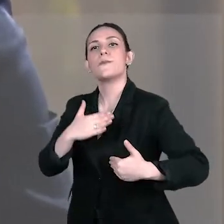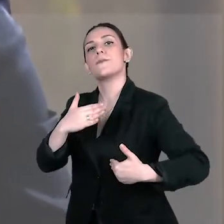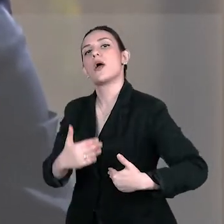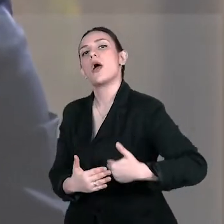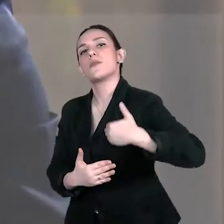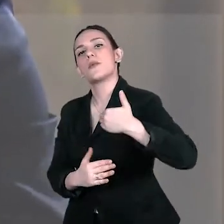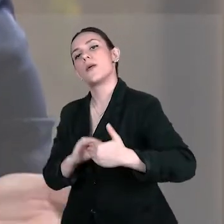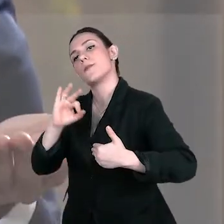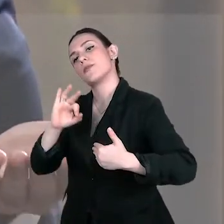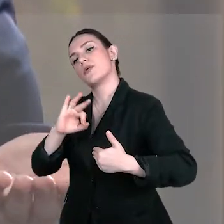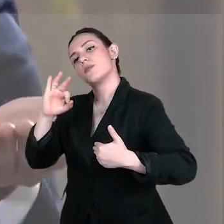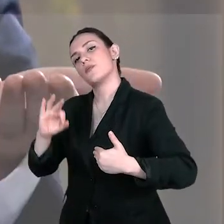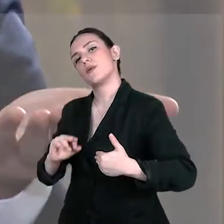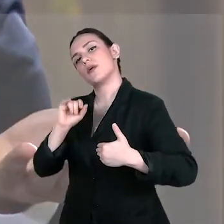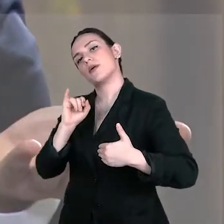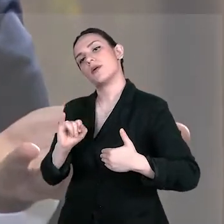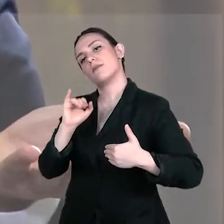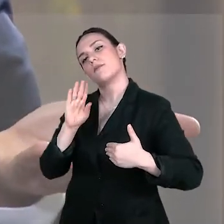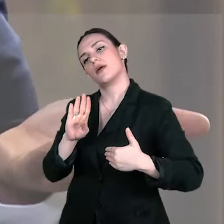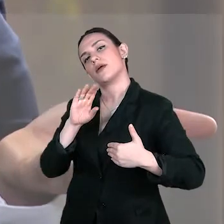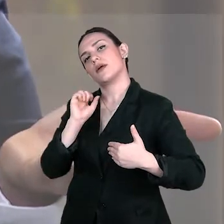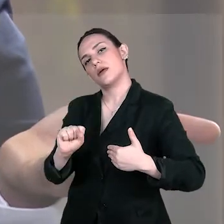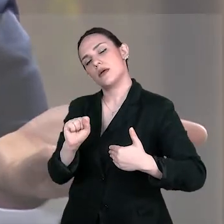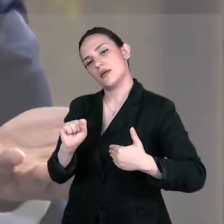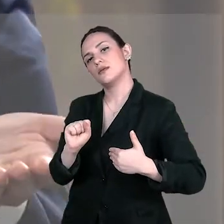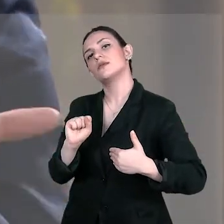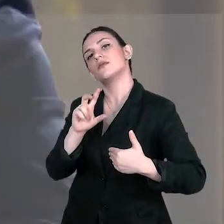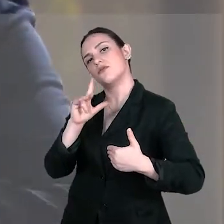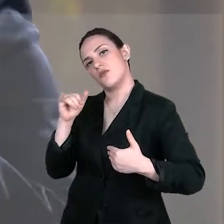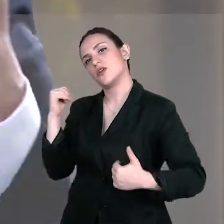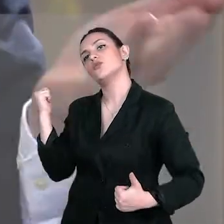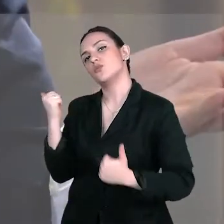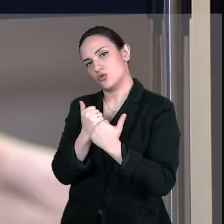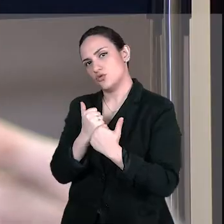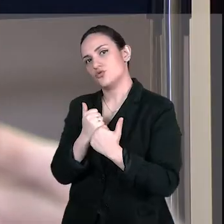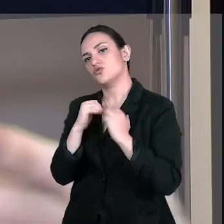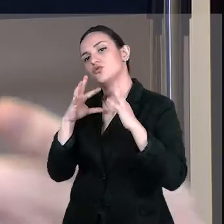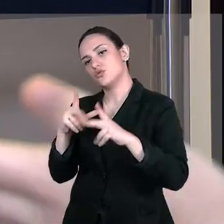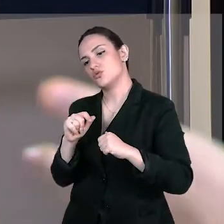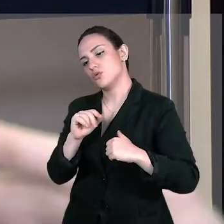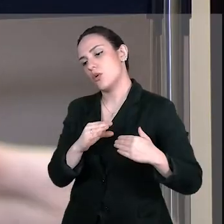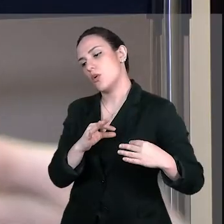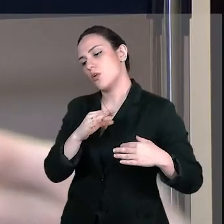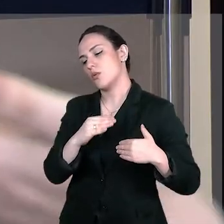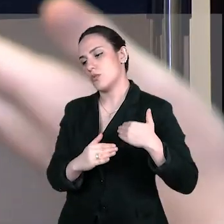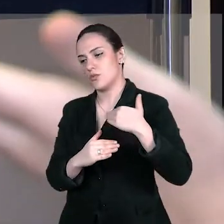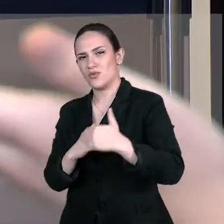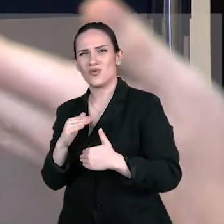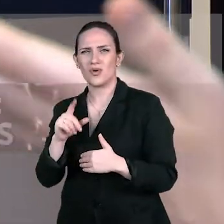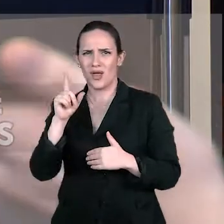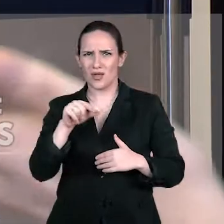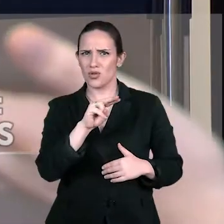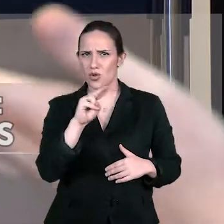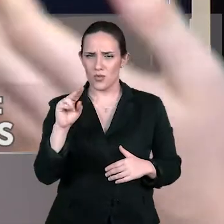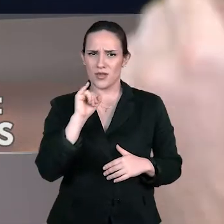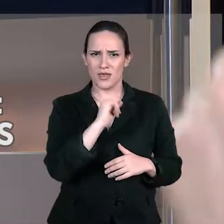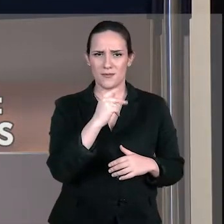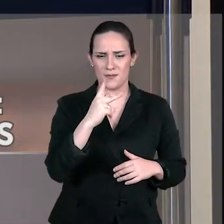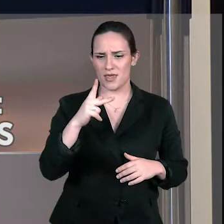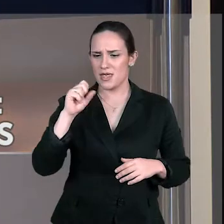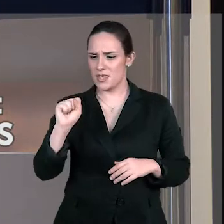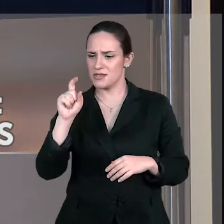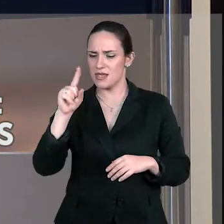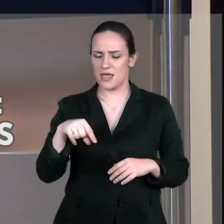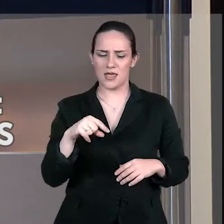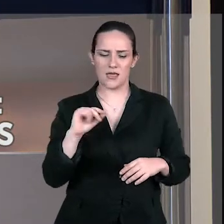paulatinamente aumentando a alíquota do IBS, que é o tributo que substituirá todos os demais. Imposto sobre bens e